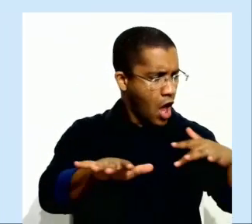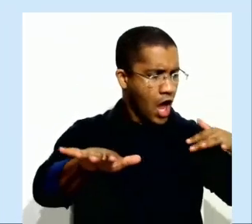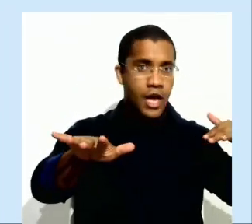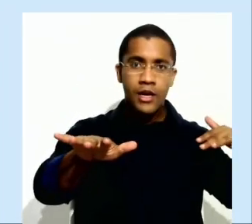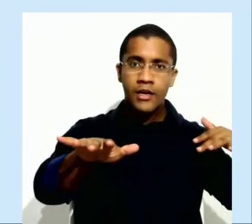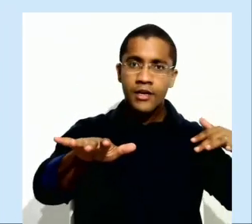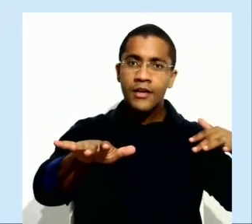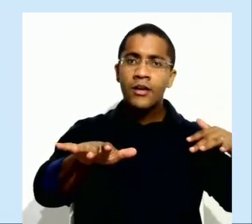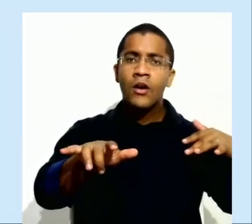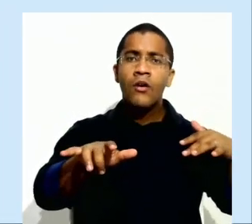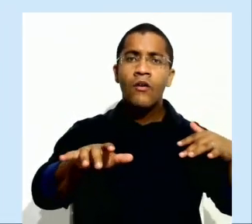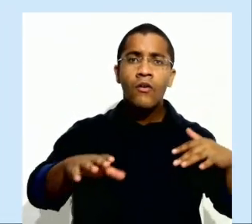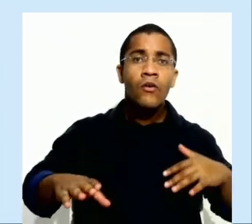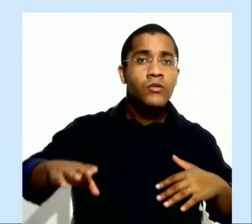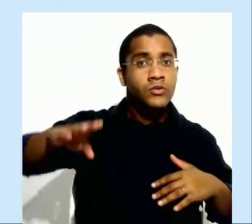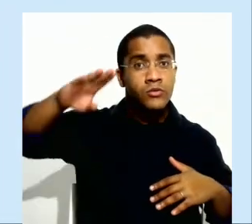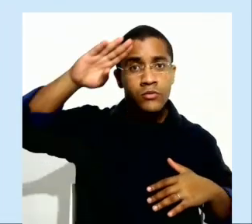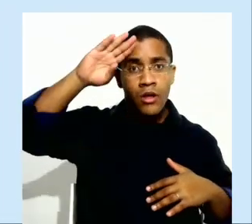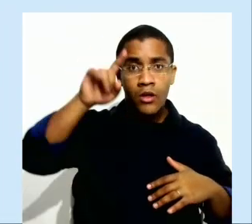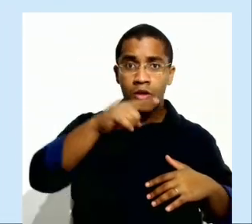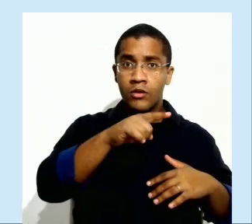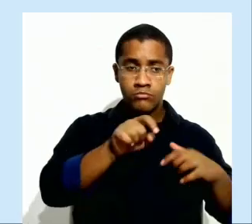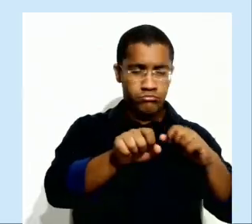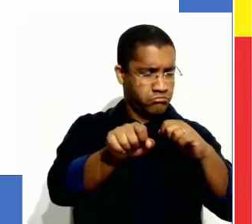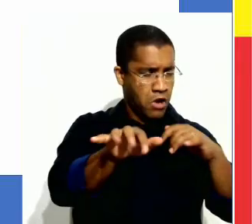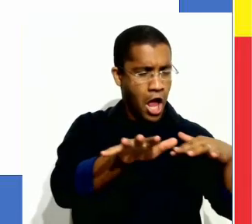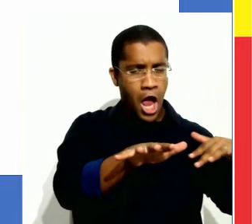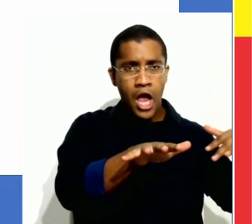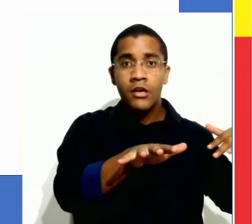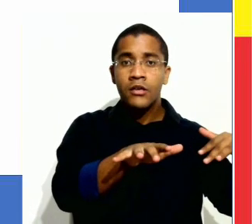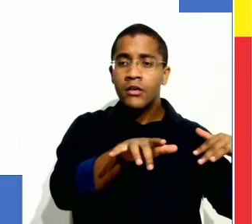e elefantes, com o objetivo de alcançar Roma.